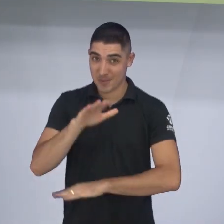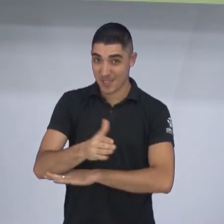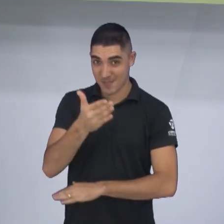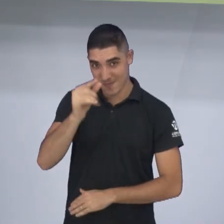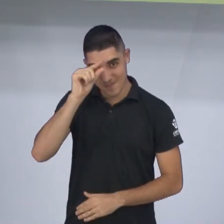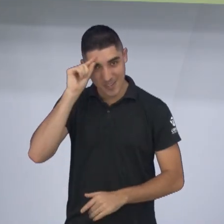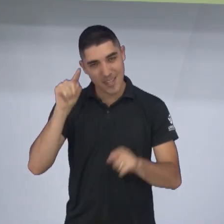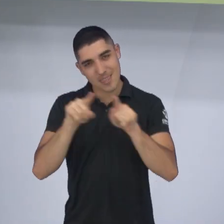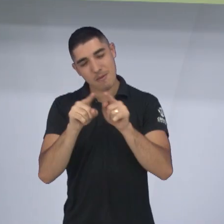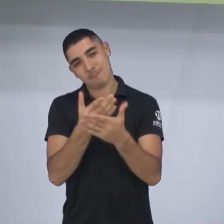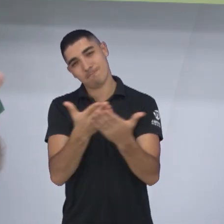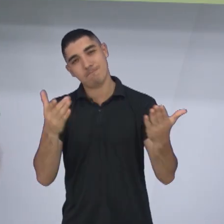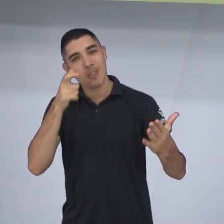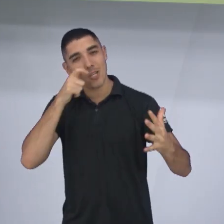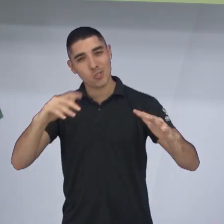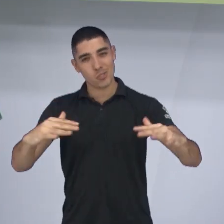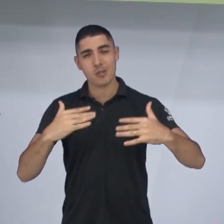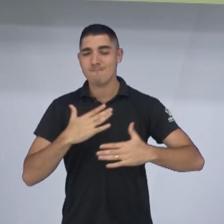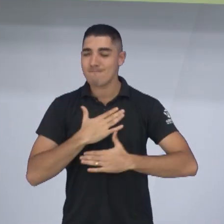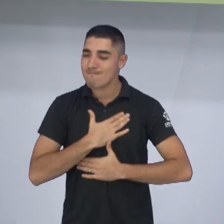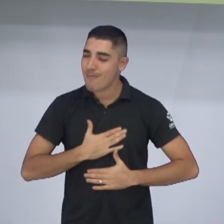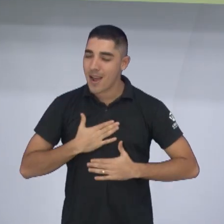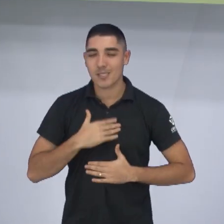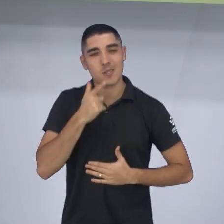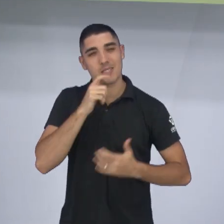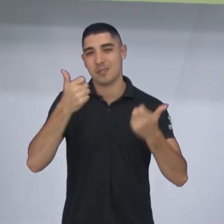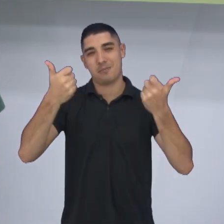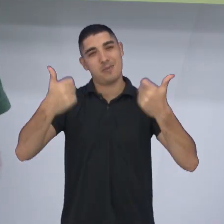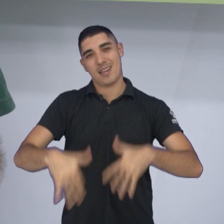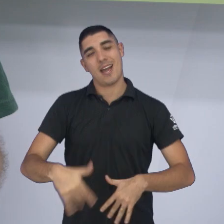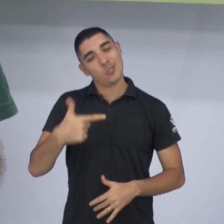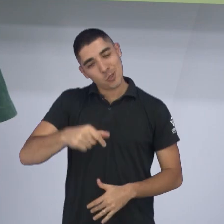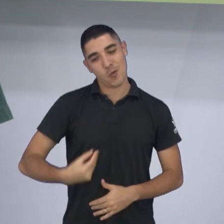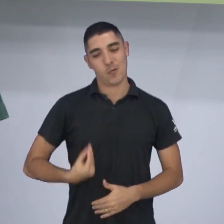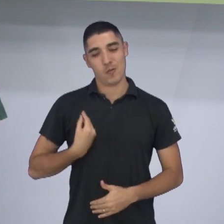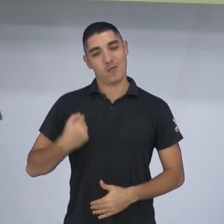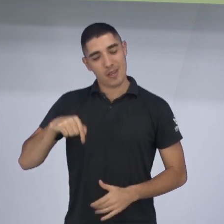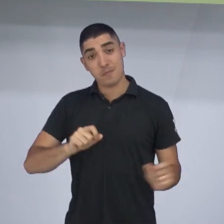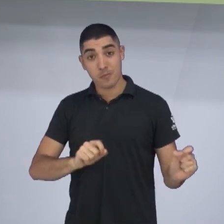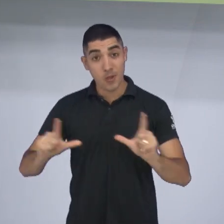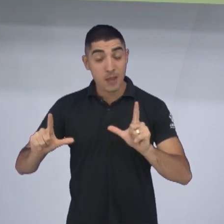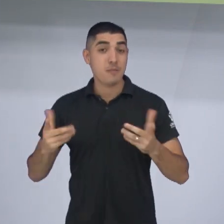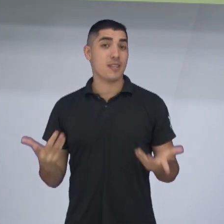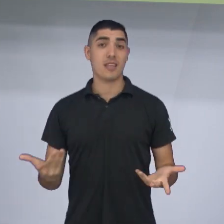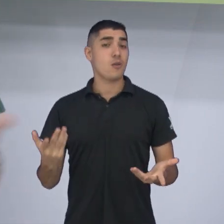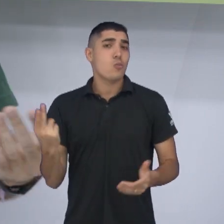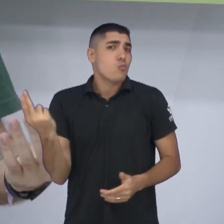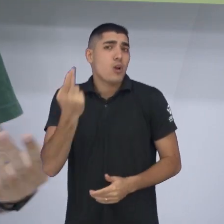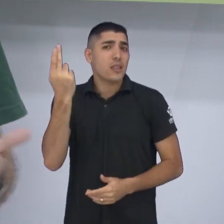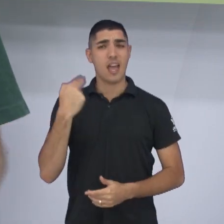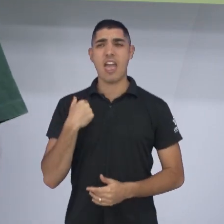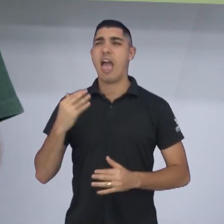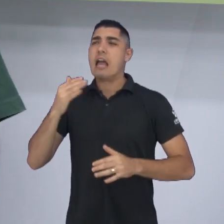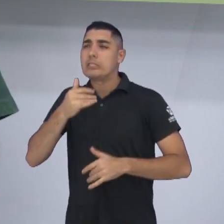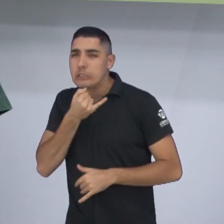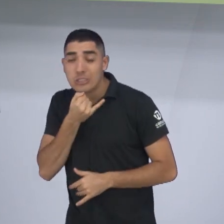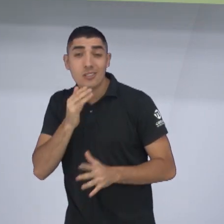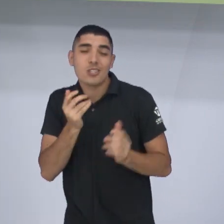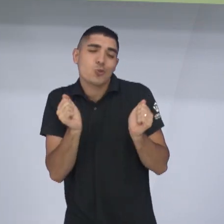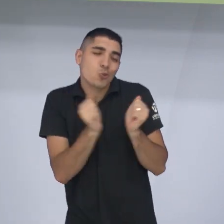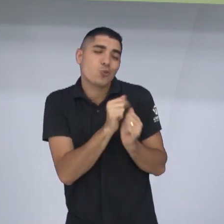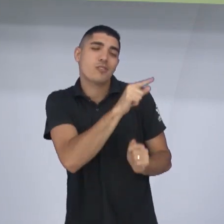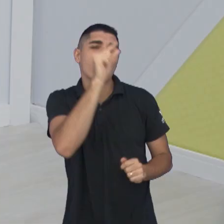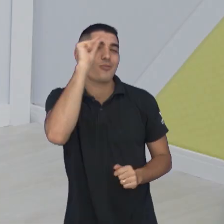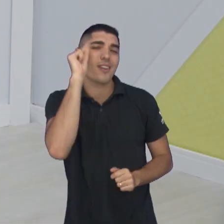Vieira. Boa tarde a você aí de casa. Como sempre, é um prazer inenarrável estar em mais uma Hora do Esporte. Não tem como eu não ficar feliz ao seu lado aqui no programa